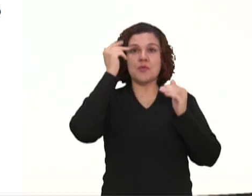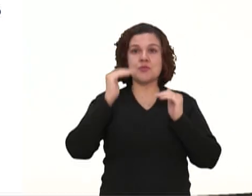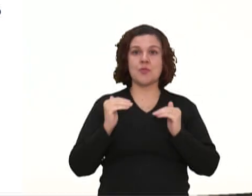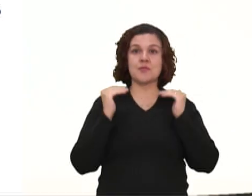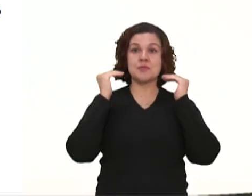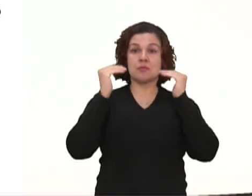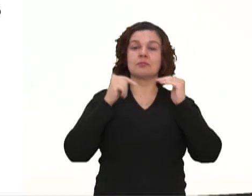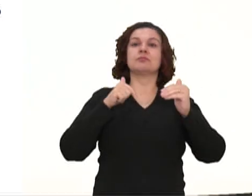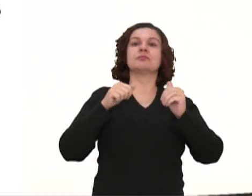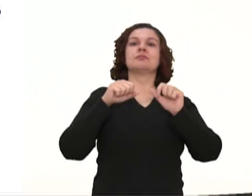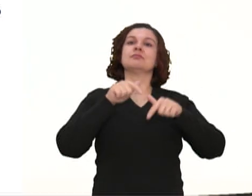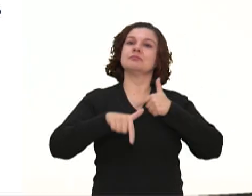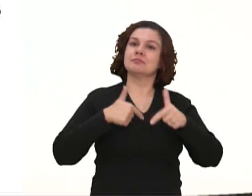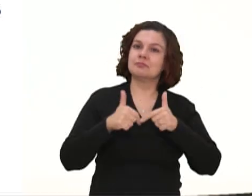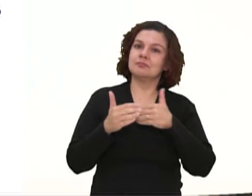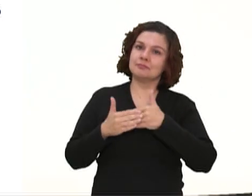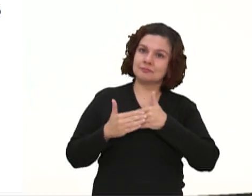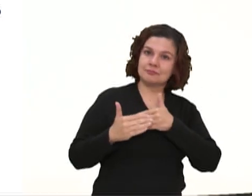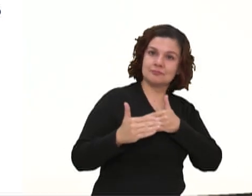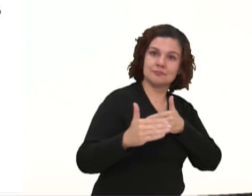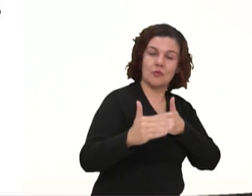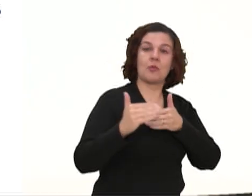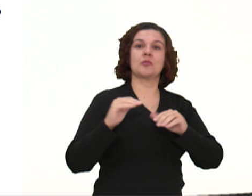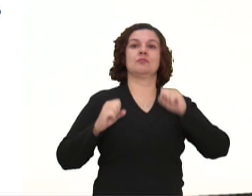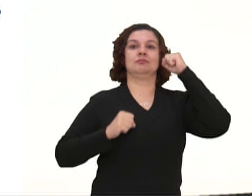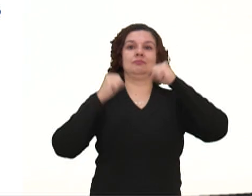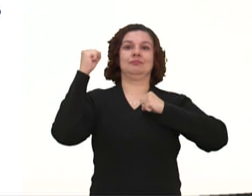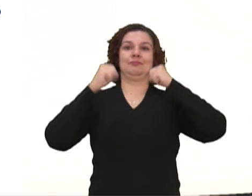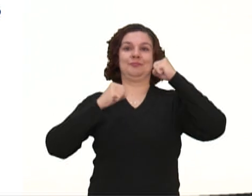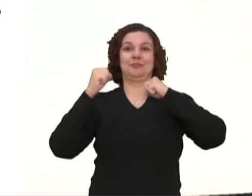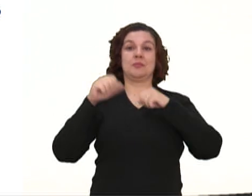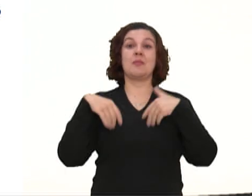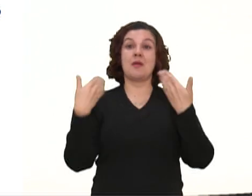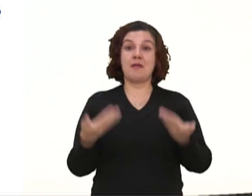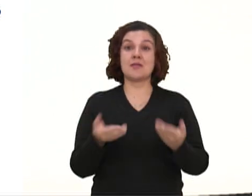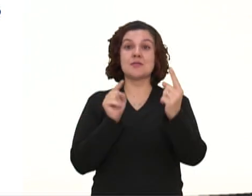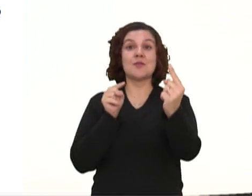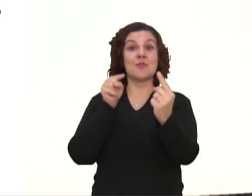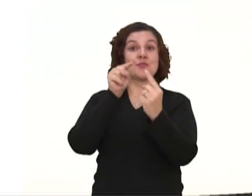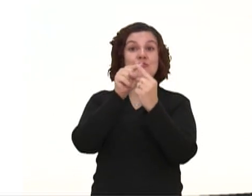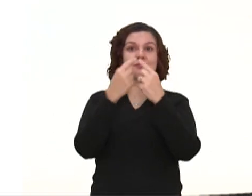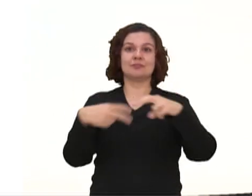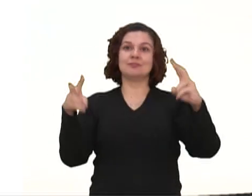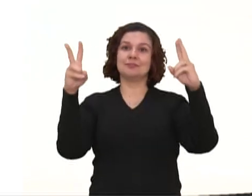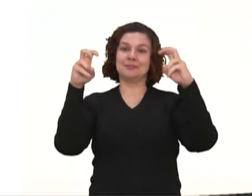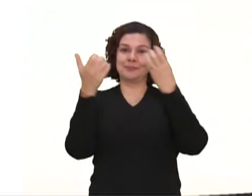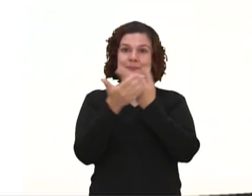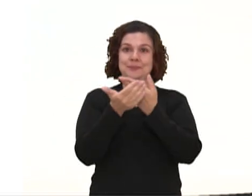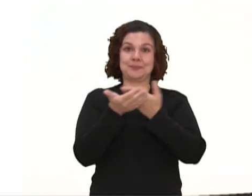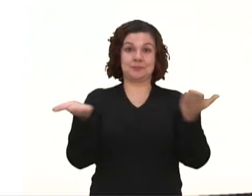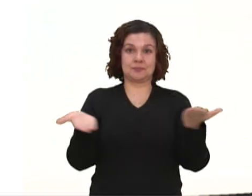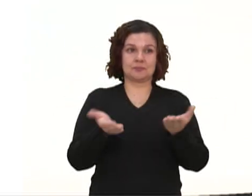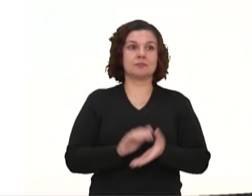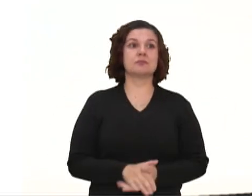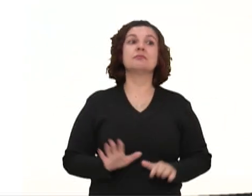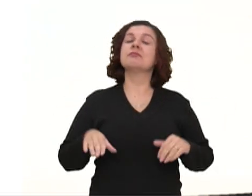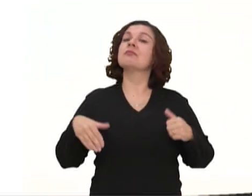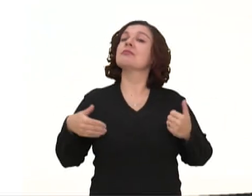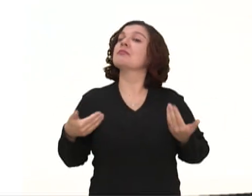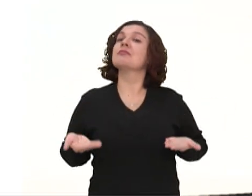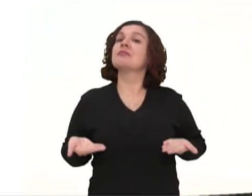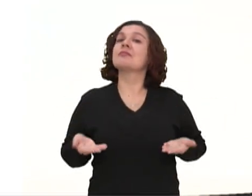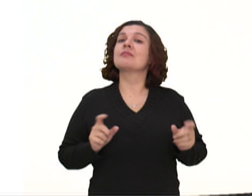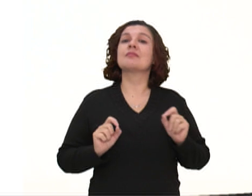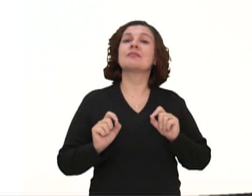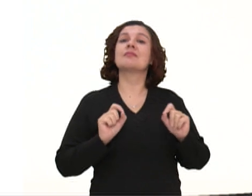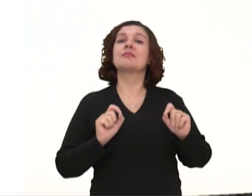suas atividades a partir da industrialização. Esse é o nosso objetivo hoje. E aí, primeira